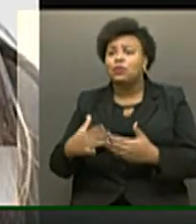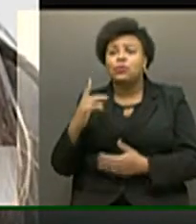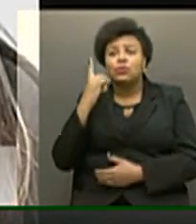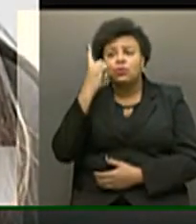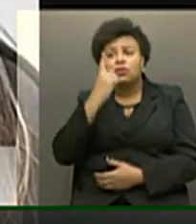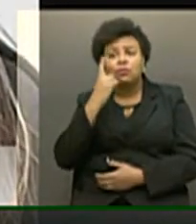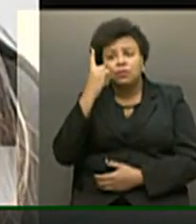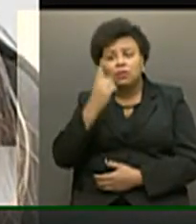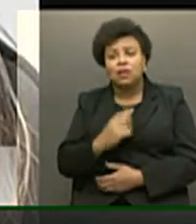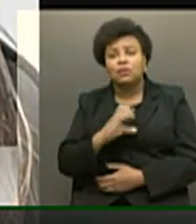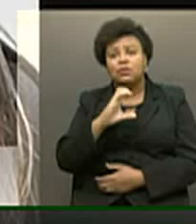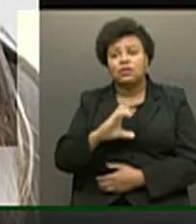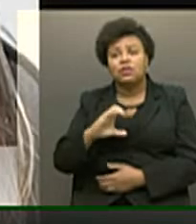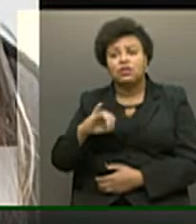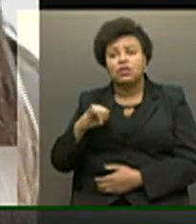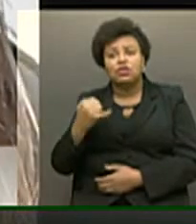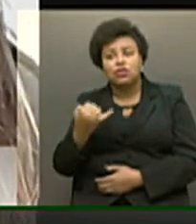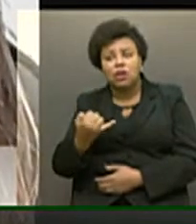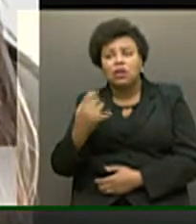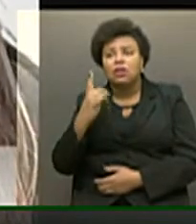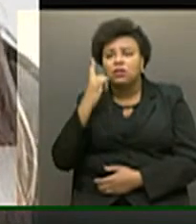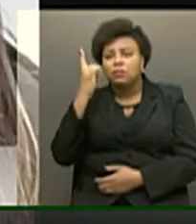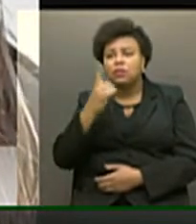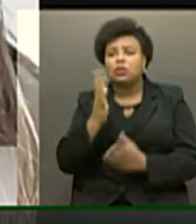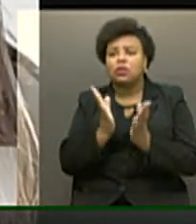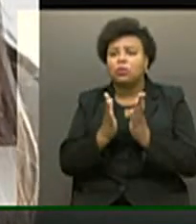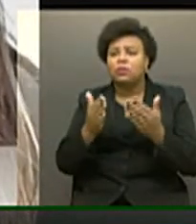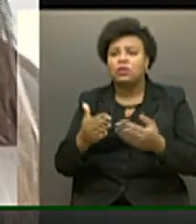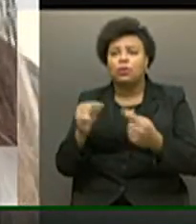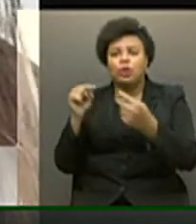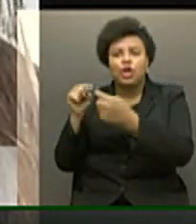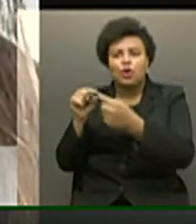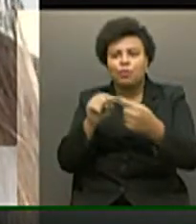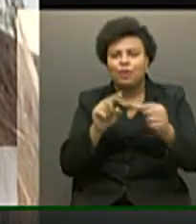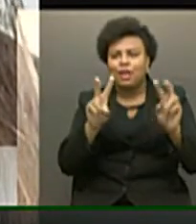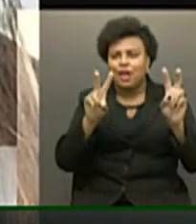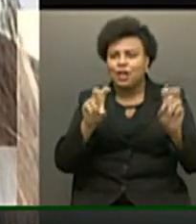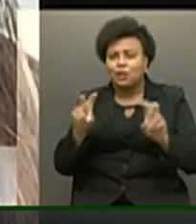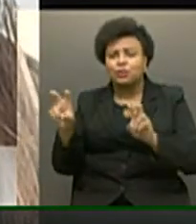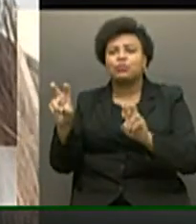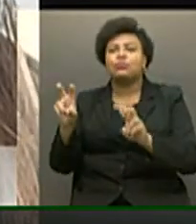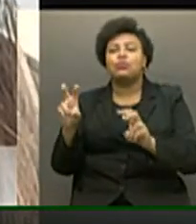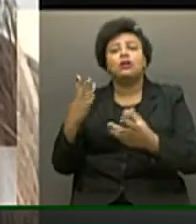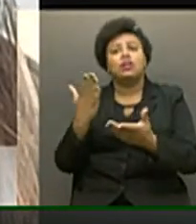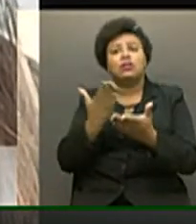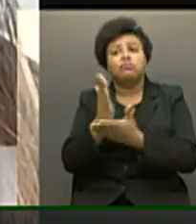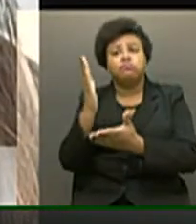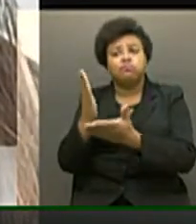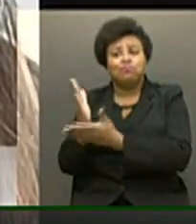da CCJ e aos deputados da Comissão de Mérito, qual passou, né,